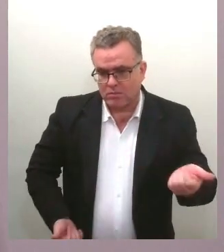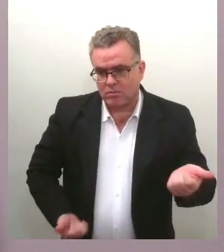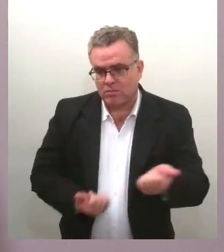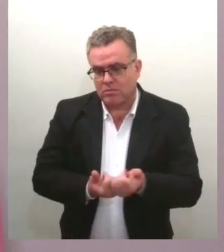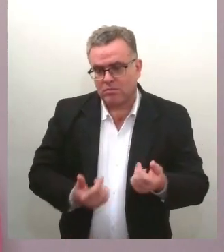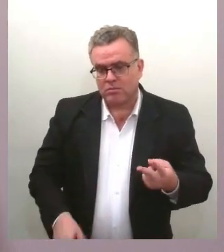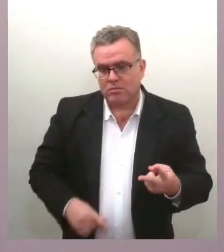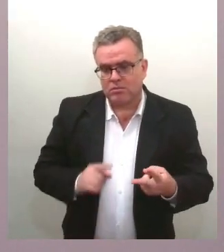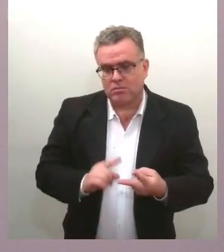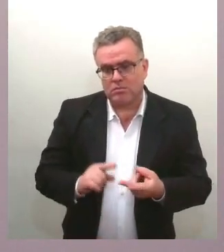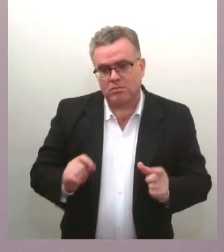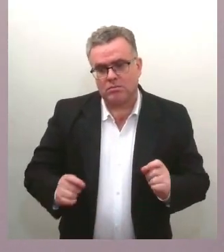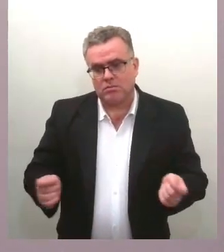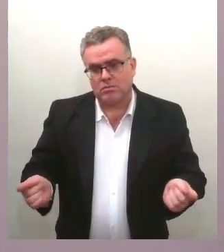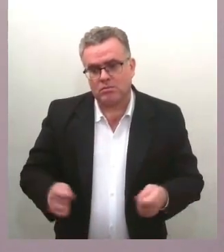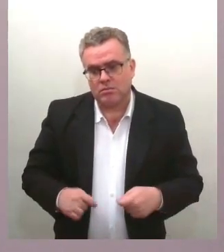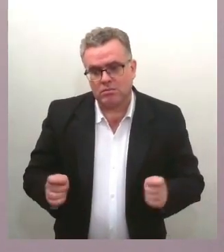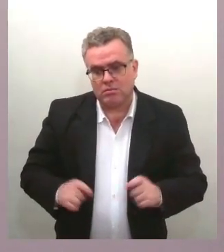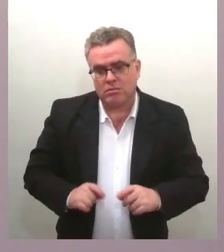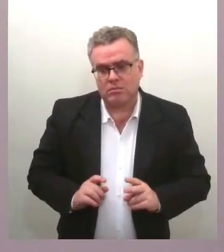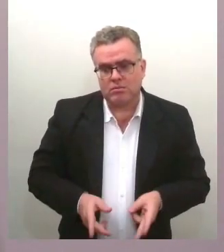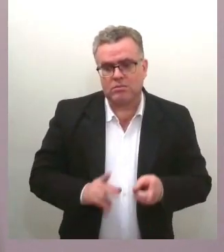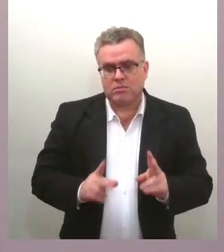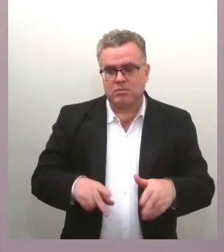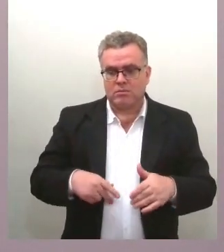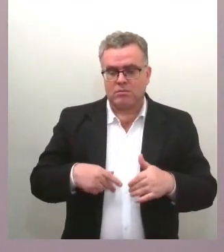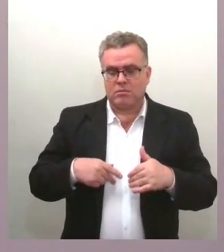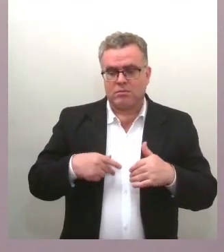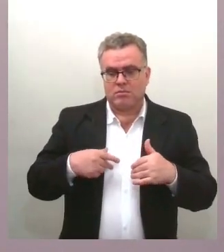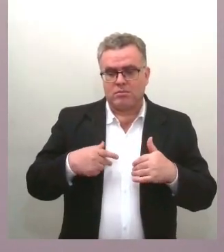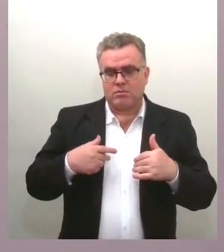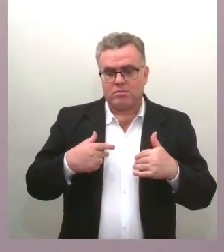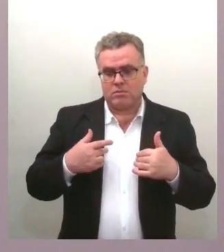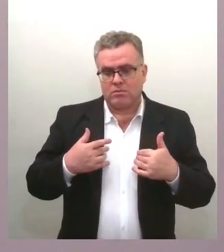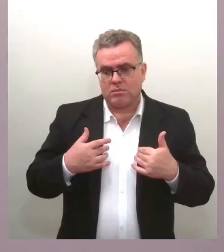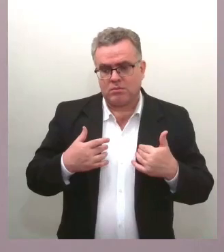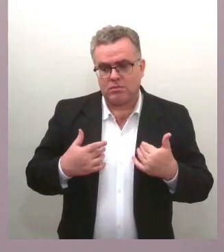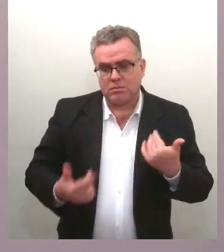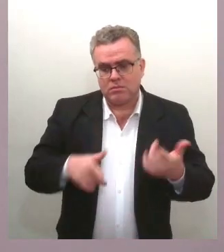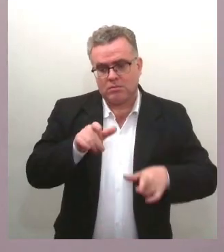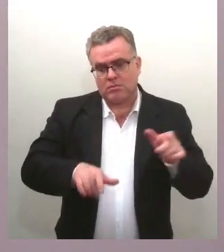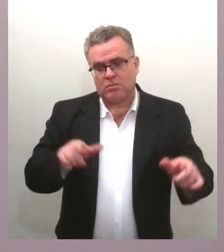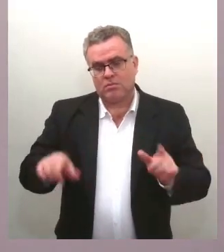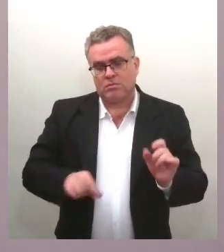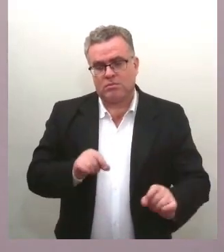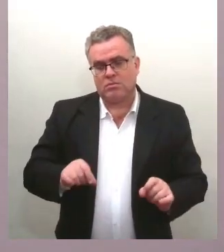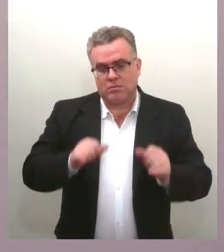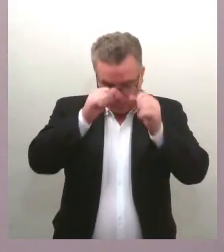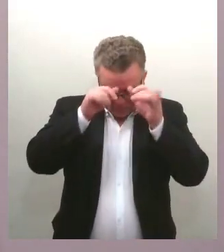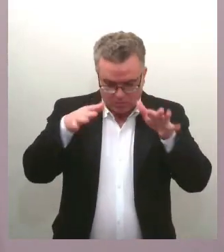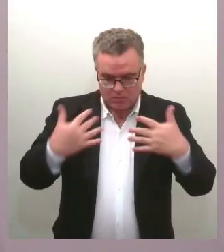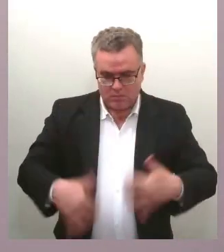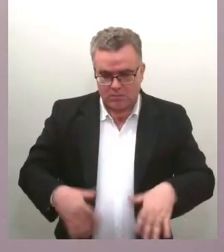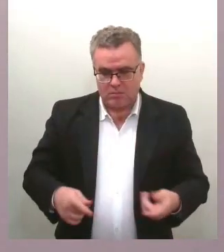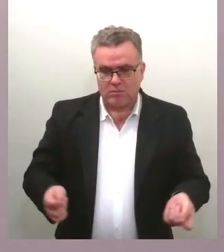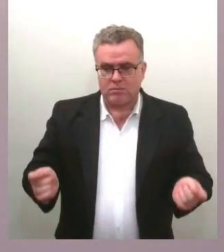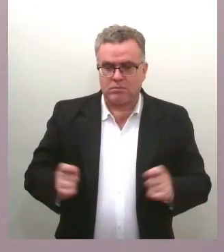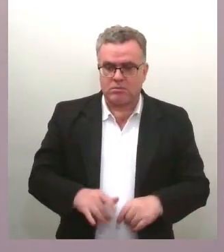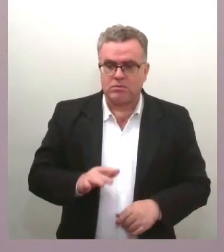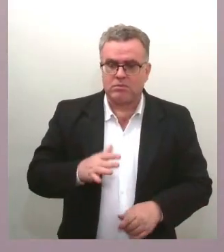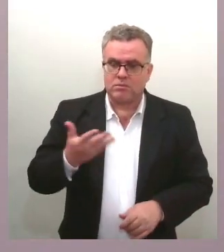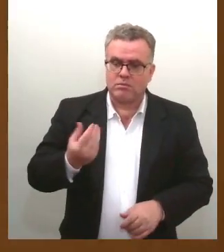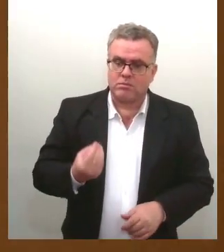que essas pessoas, as pessoas, né, com autismo possam ter o direito à saúde